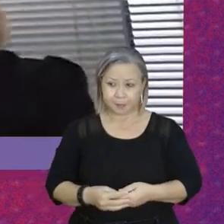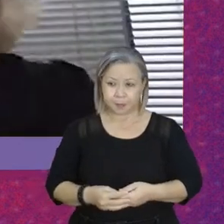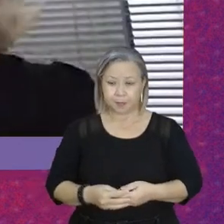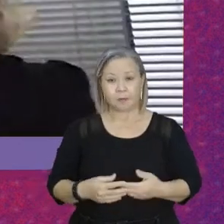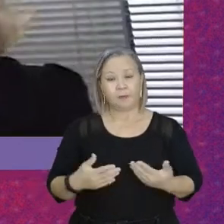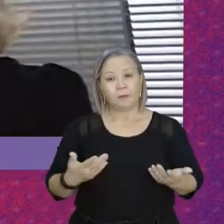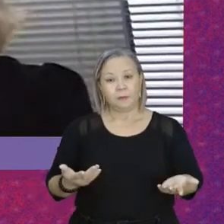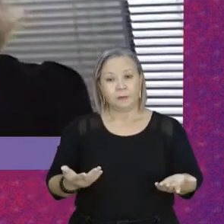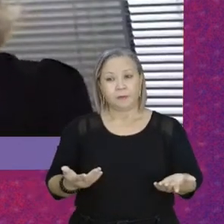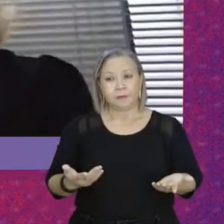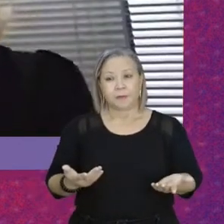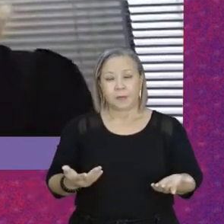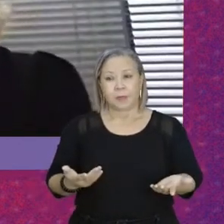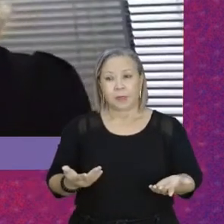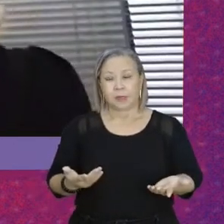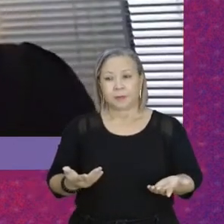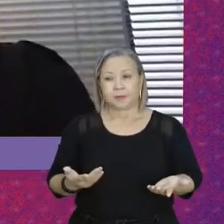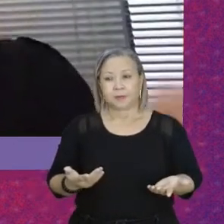Então, Selma,